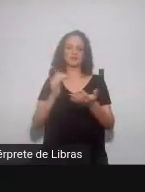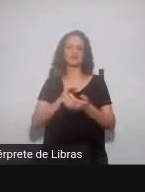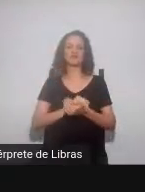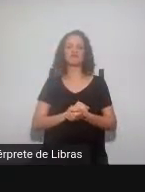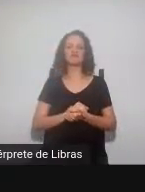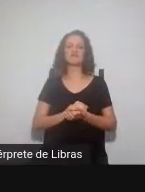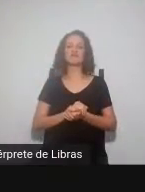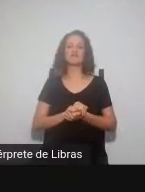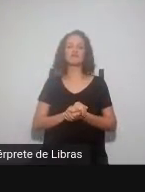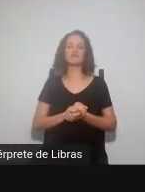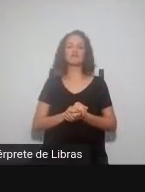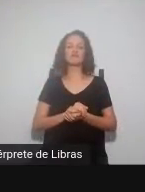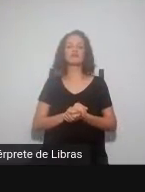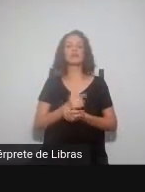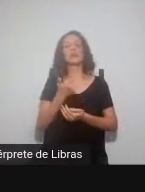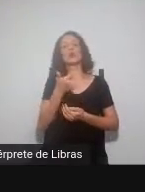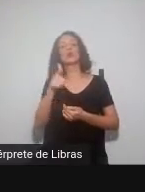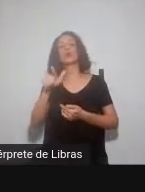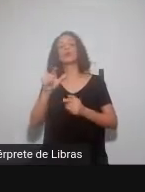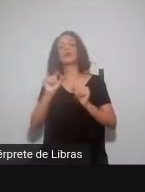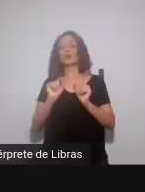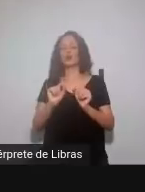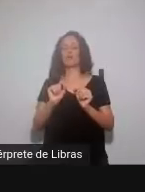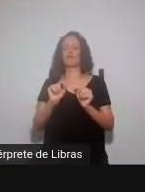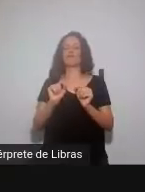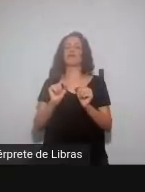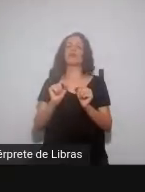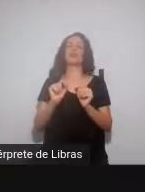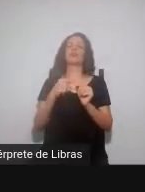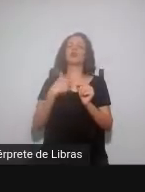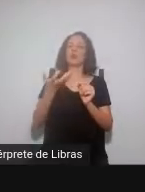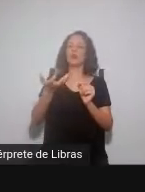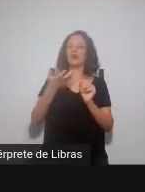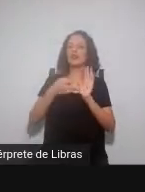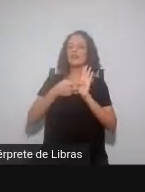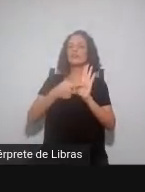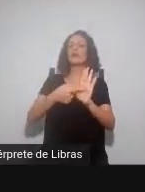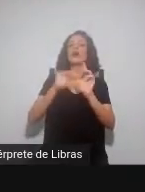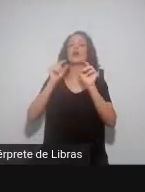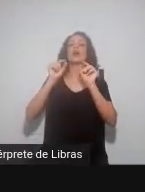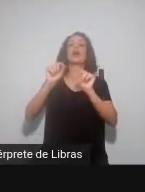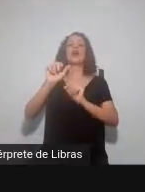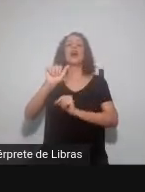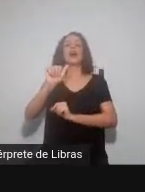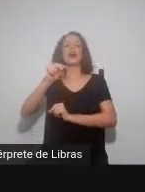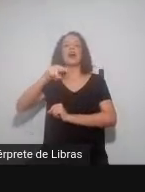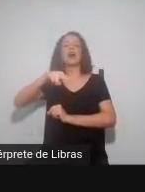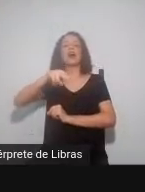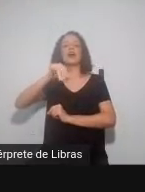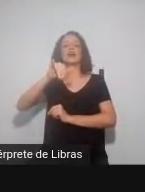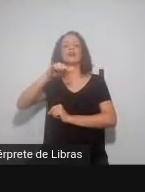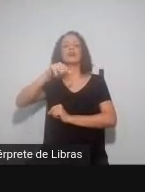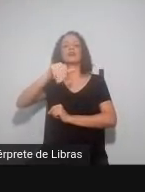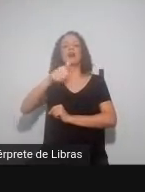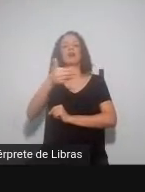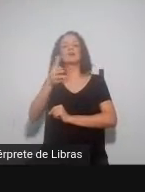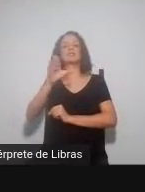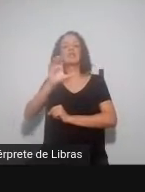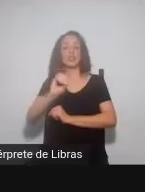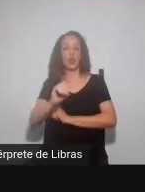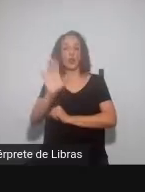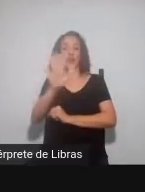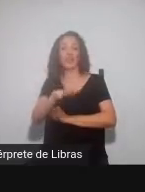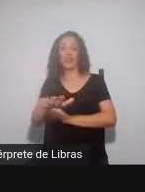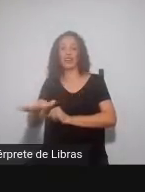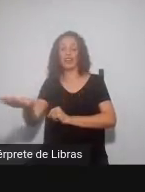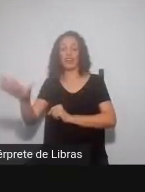Outro ponto que eu disse que apresentaria são as animações construídas pelas crianças do segundo período. Há anos a gente